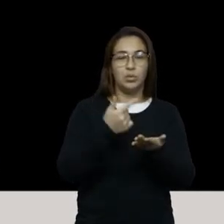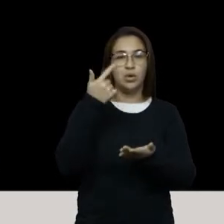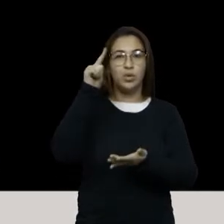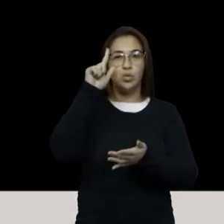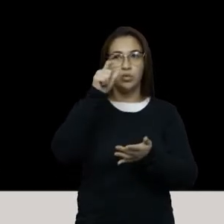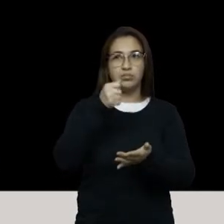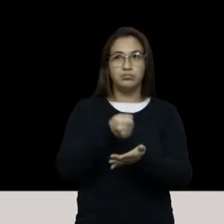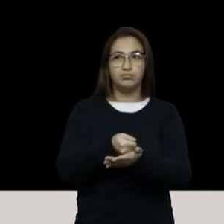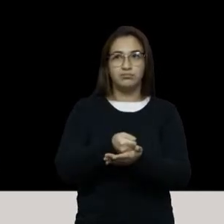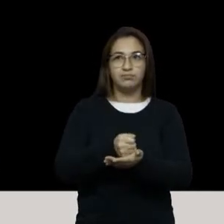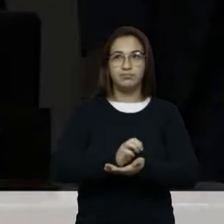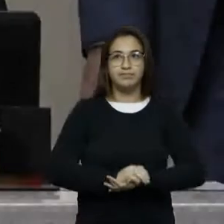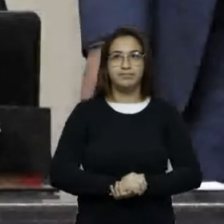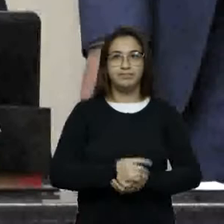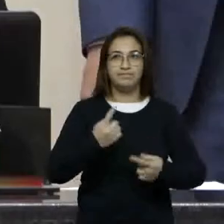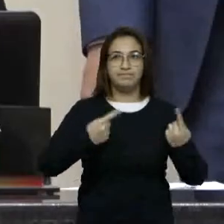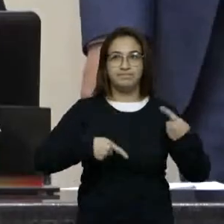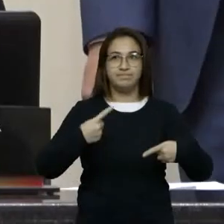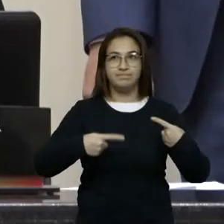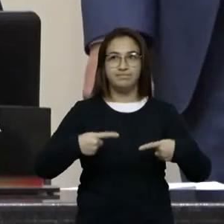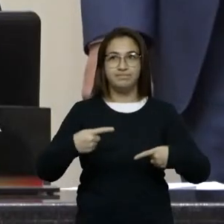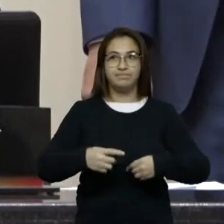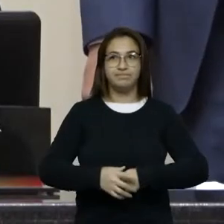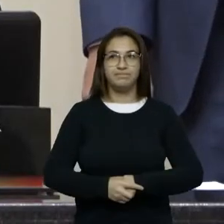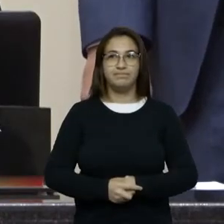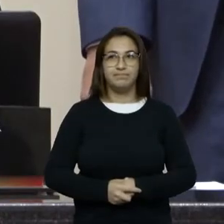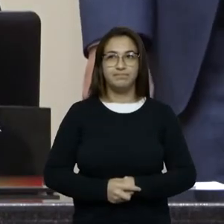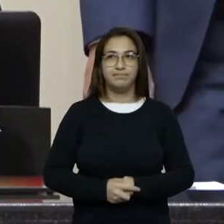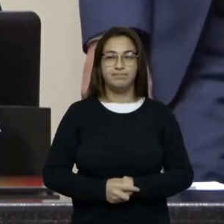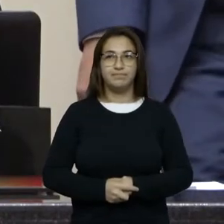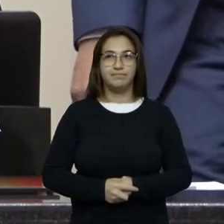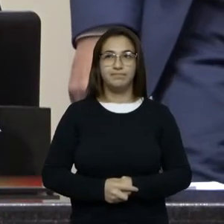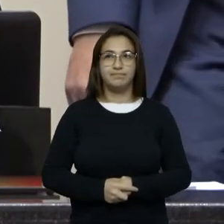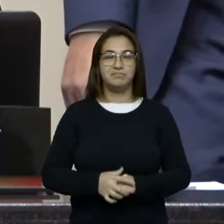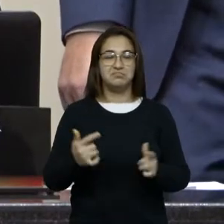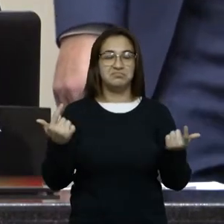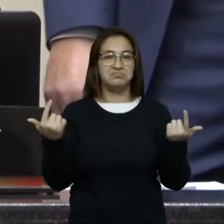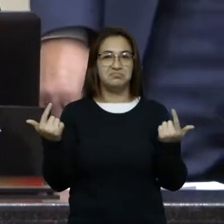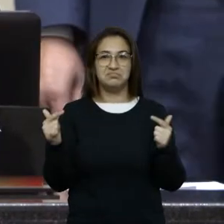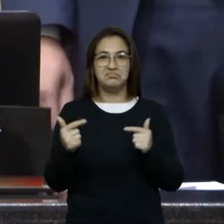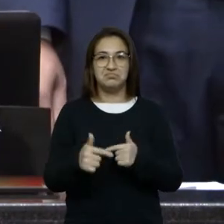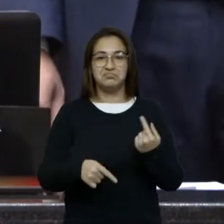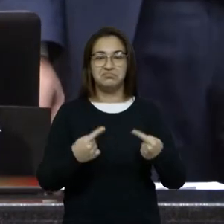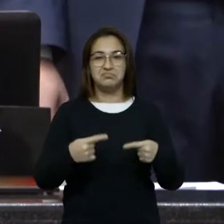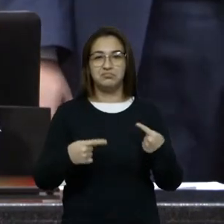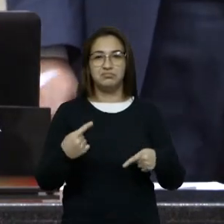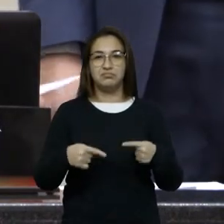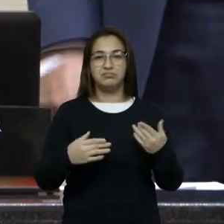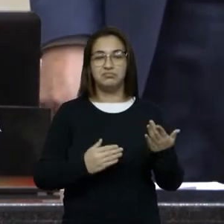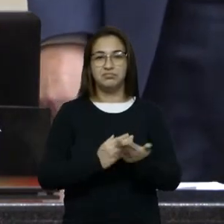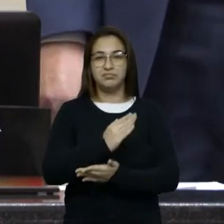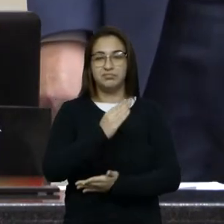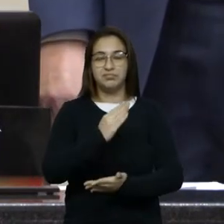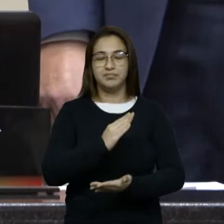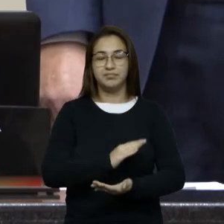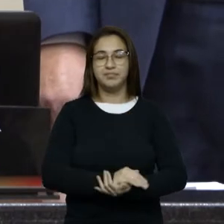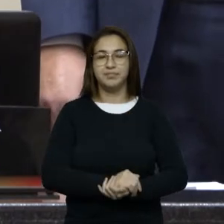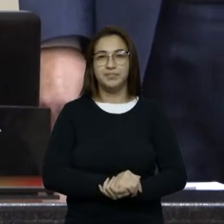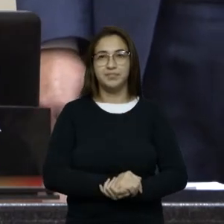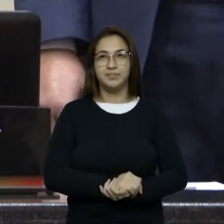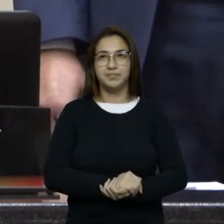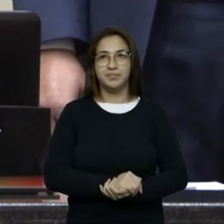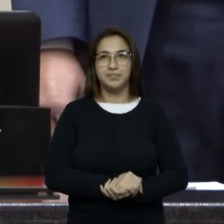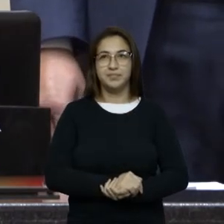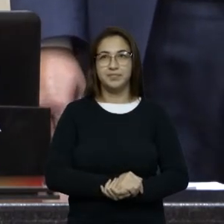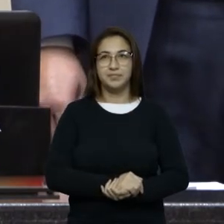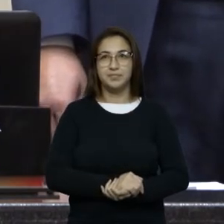outras providências em discussão no havendo Quem Queira discutir Está aprovado o requerimento